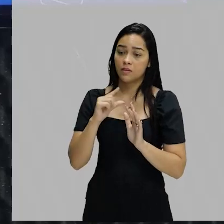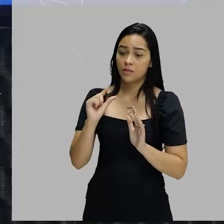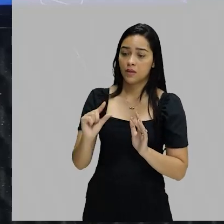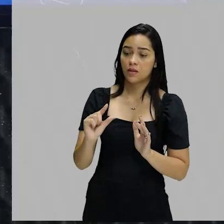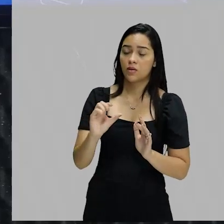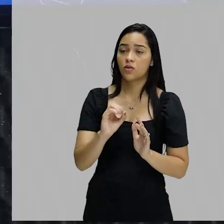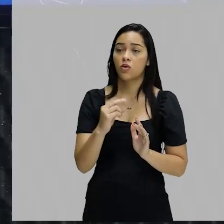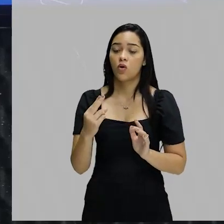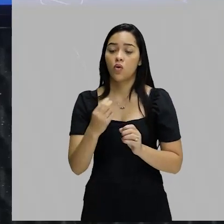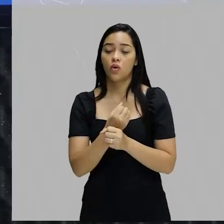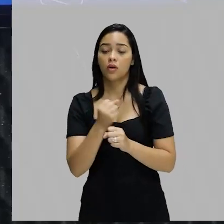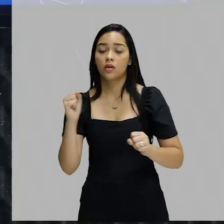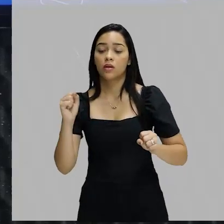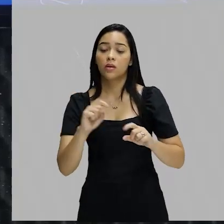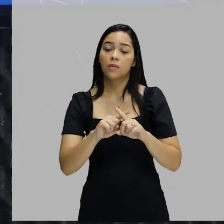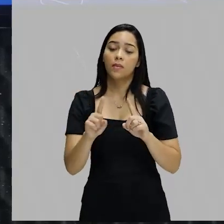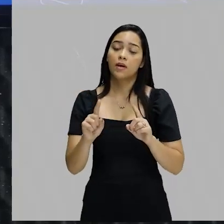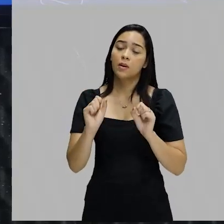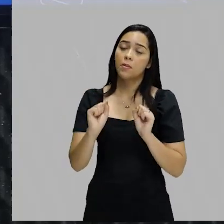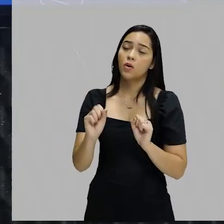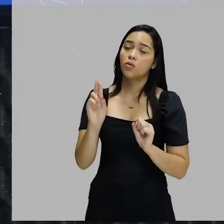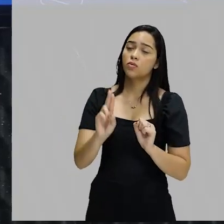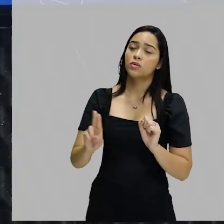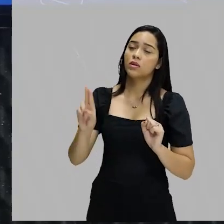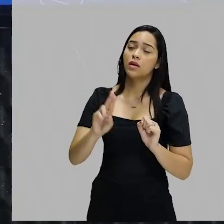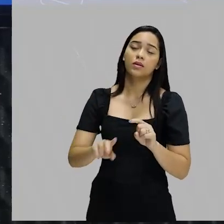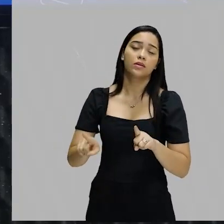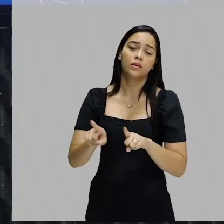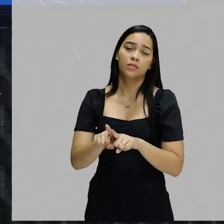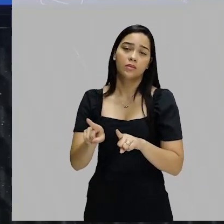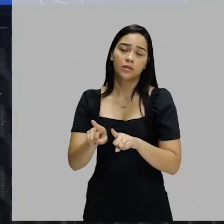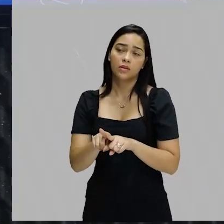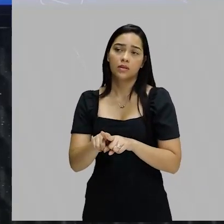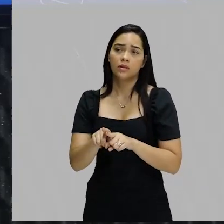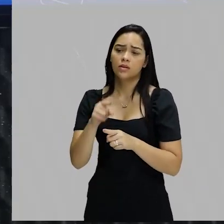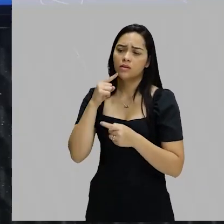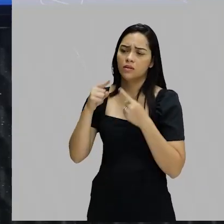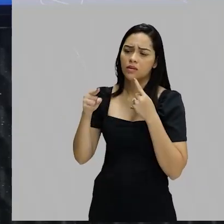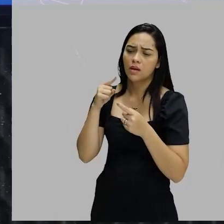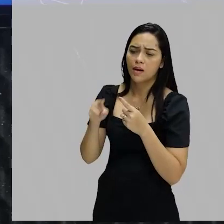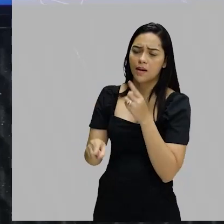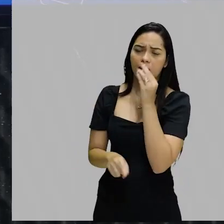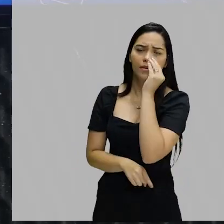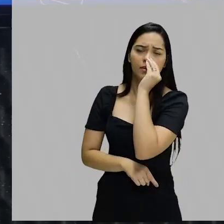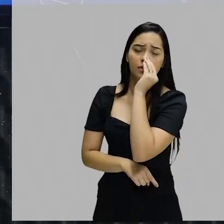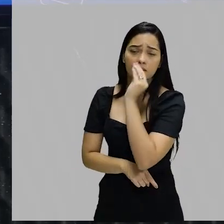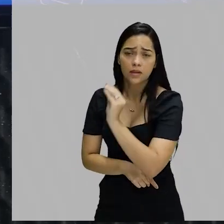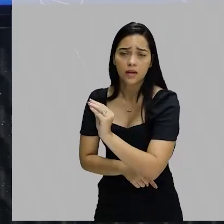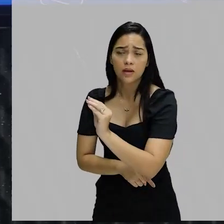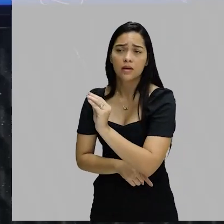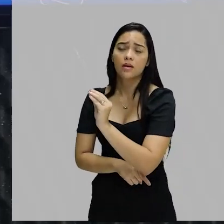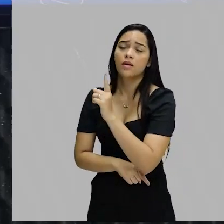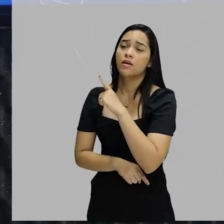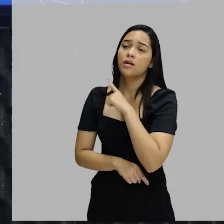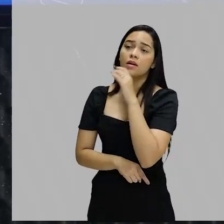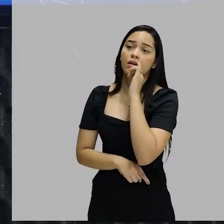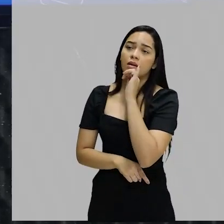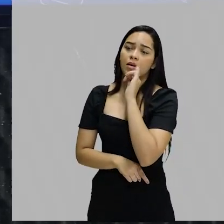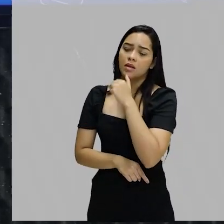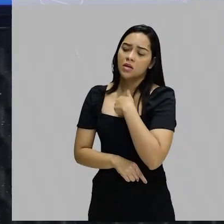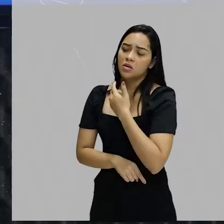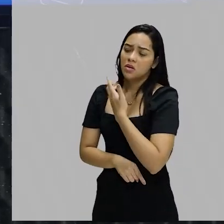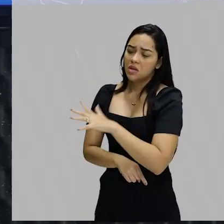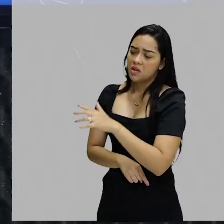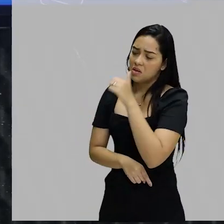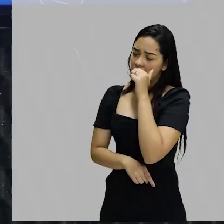ou para indicar algo grande, mas pode ser utilizada também para insultar, né? Para menosprezar. Por exemplo, eu digo, eu não quero